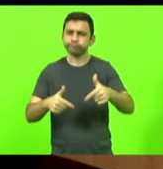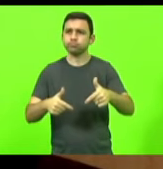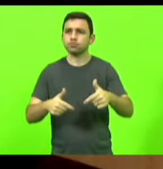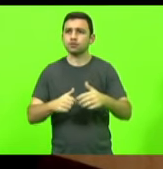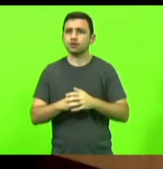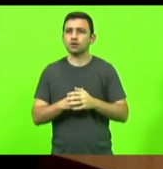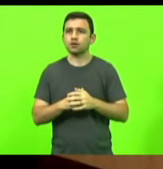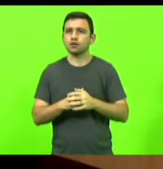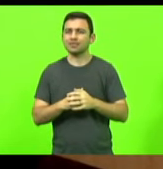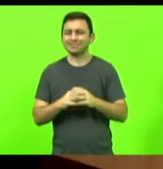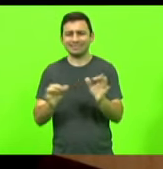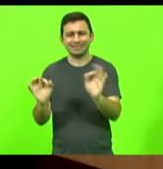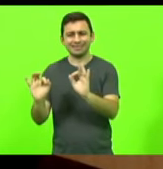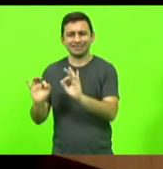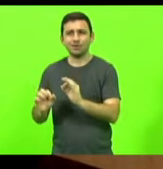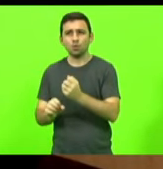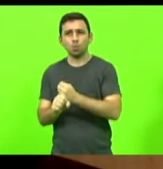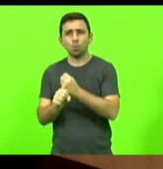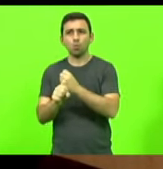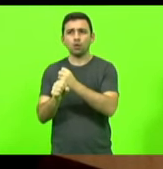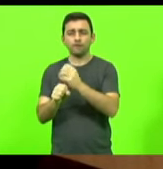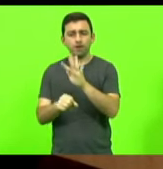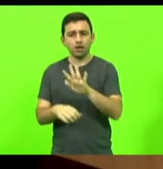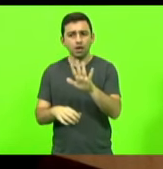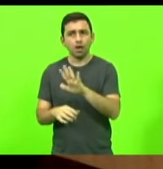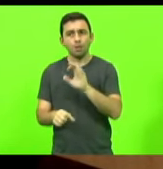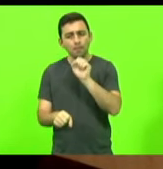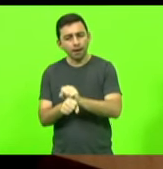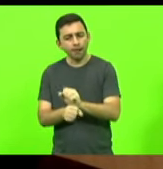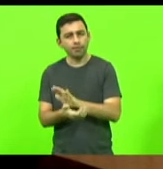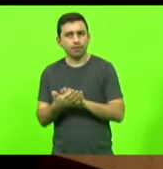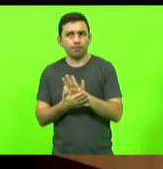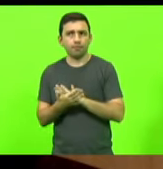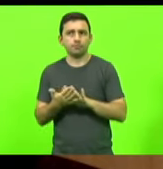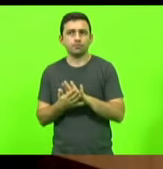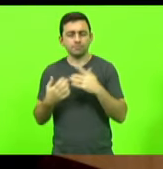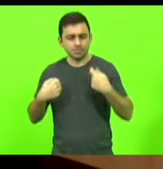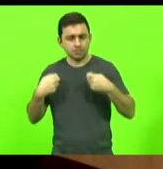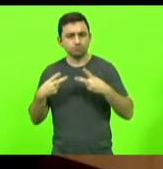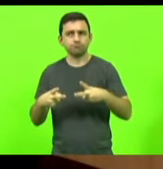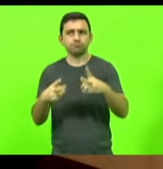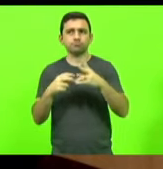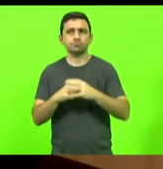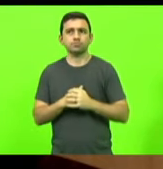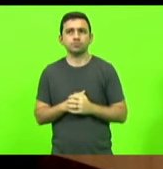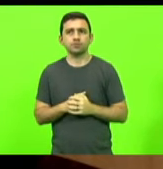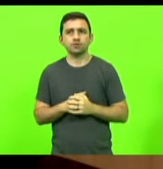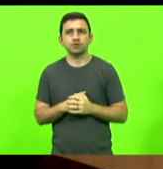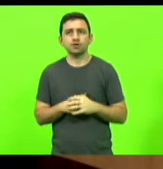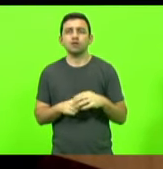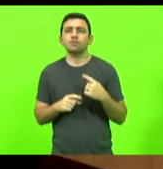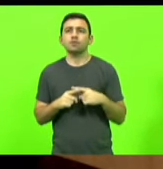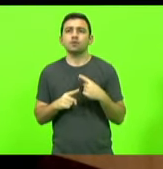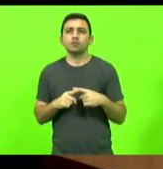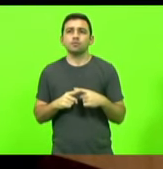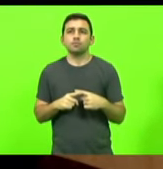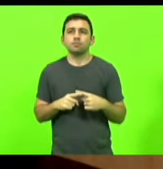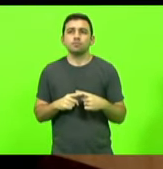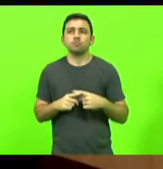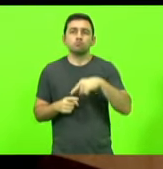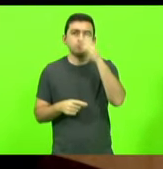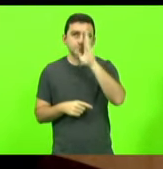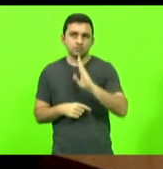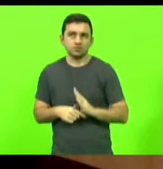que nenhuma obra federal seja paralisada em Santa Catarina. Porque o Brasil